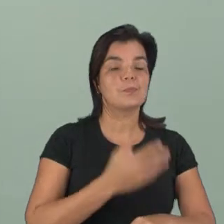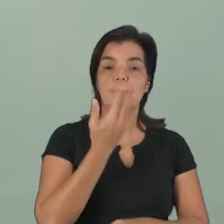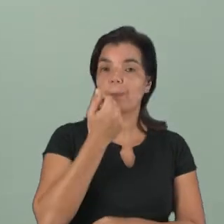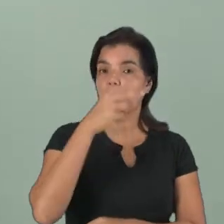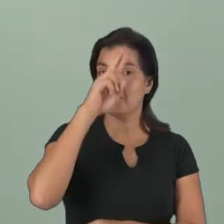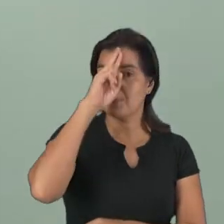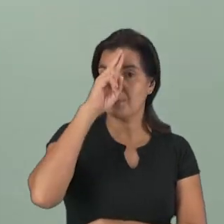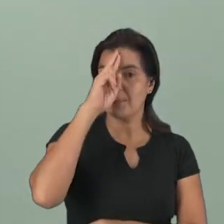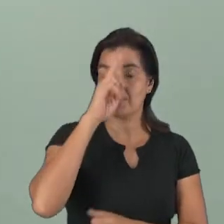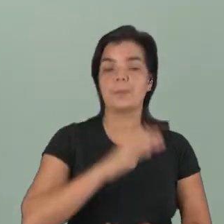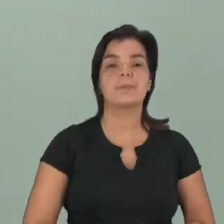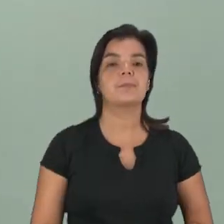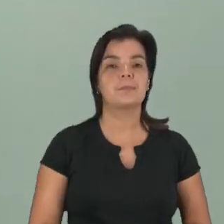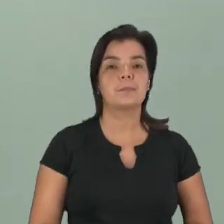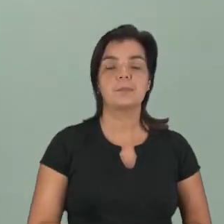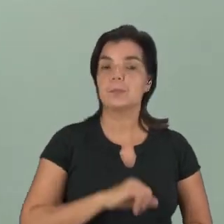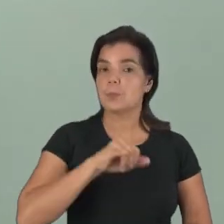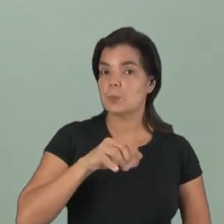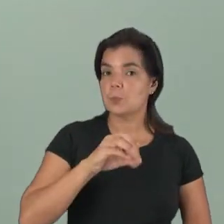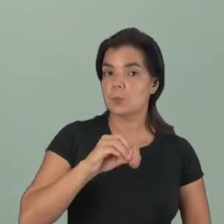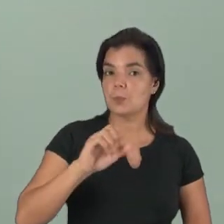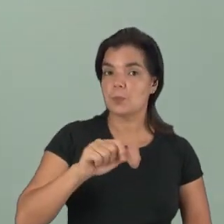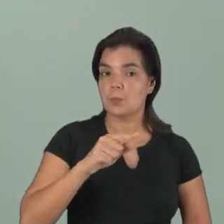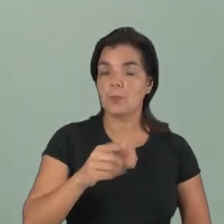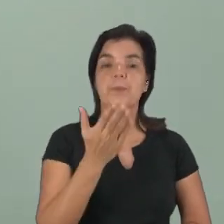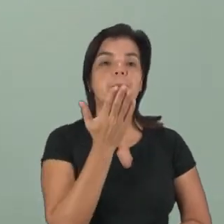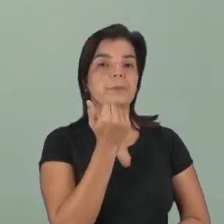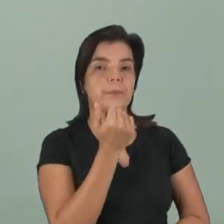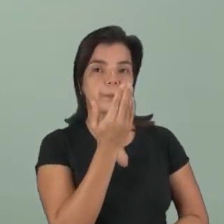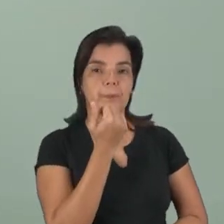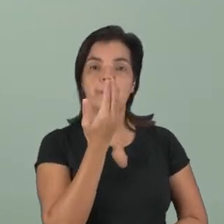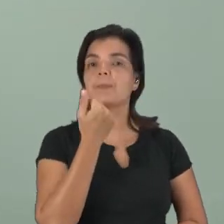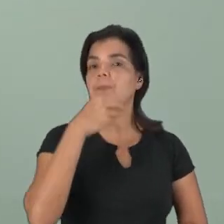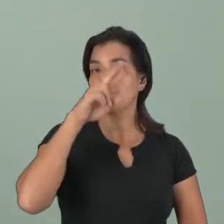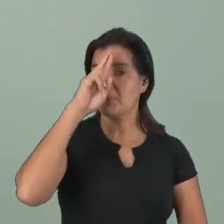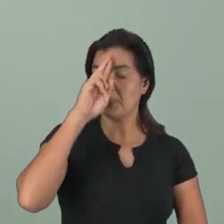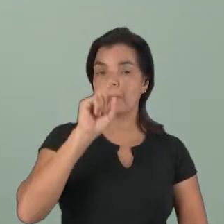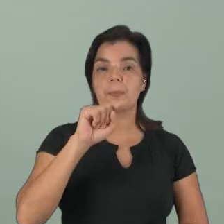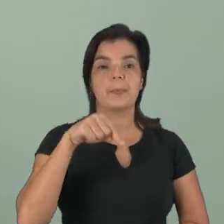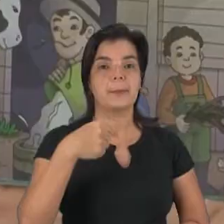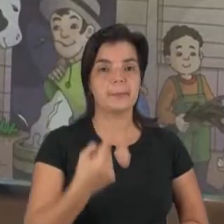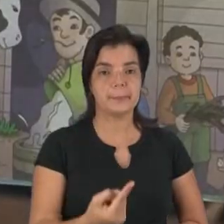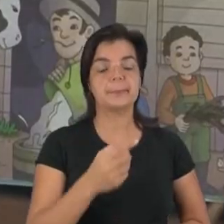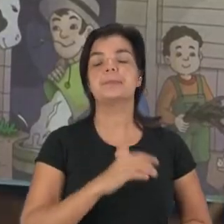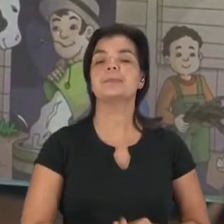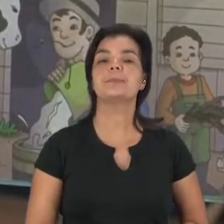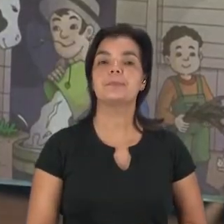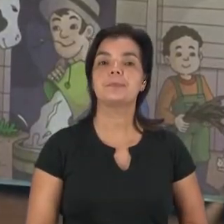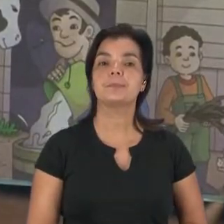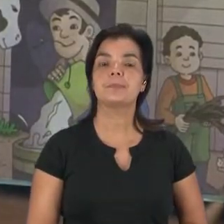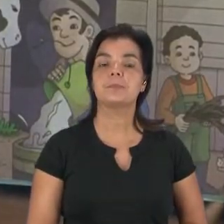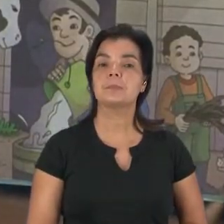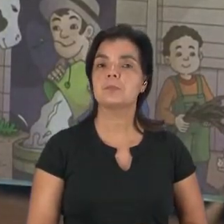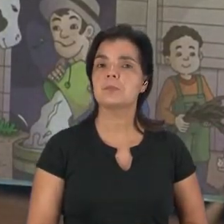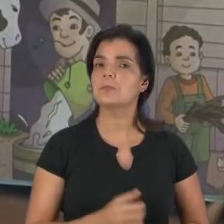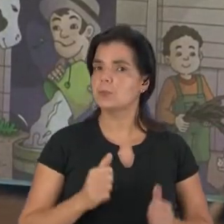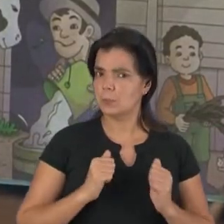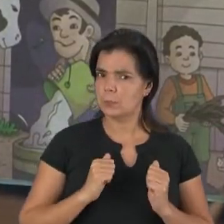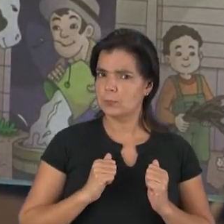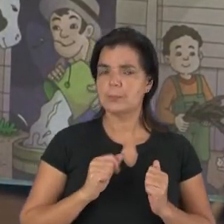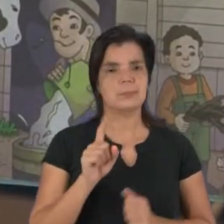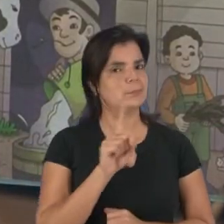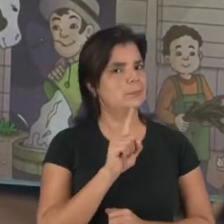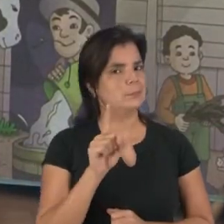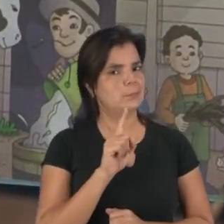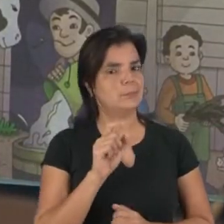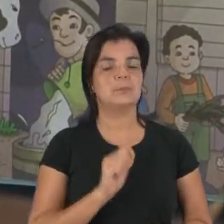almoço então João almoçou e depois do almoço João não ficou quietinho